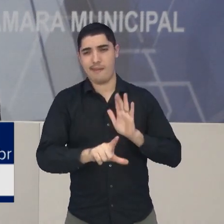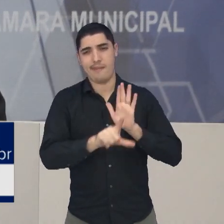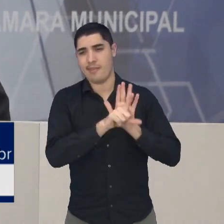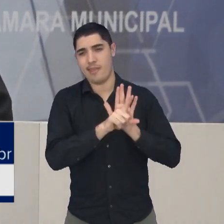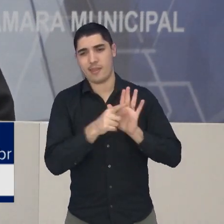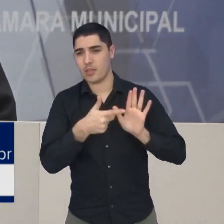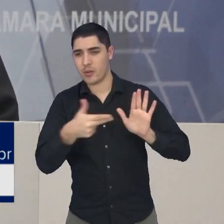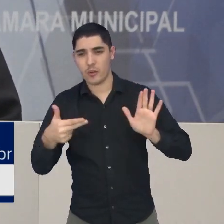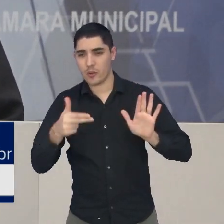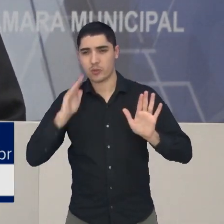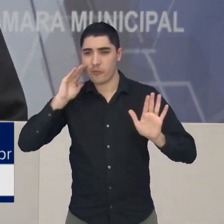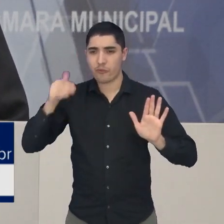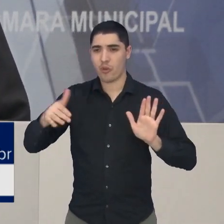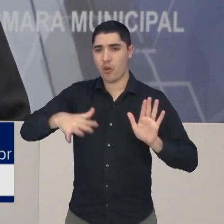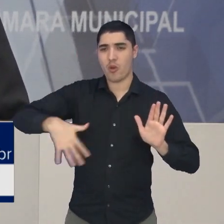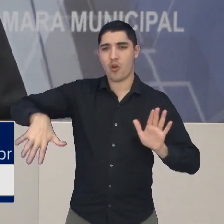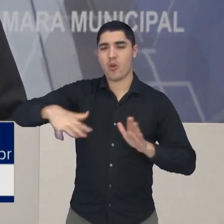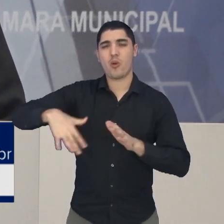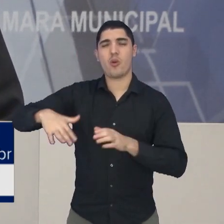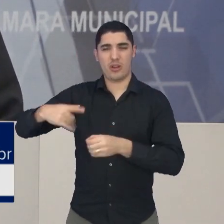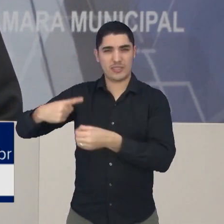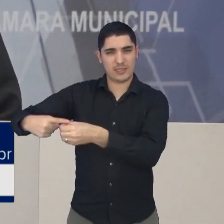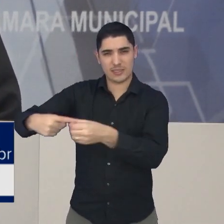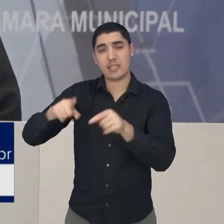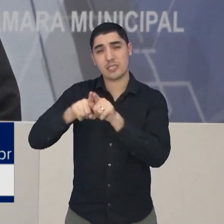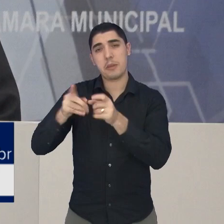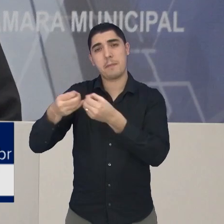afetam diretamente a vida das pessoas.